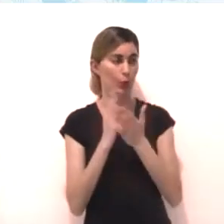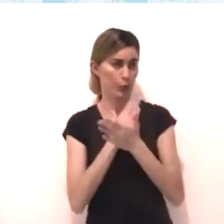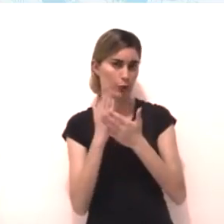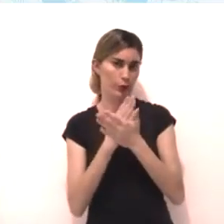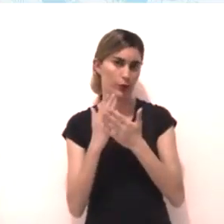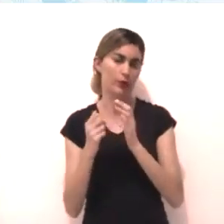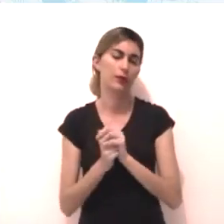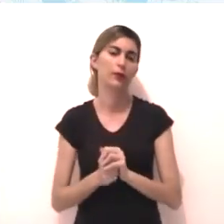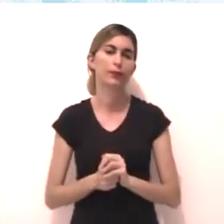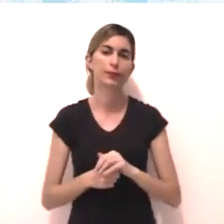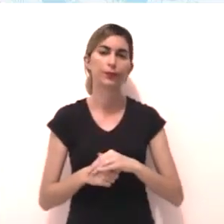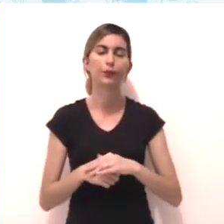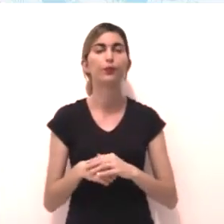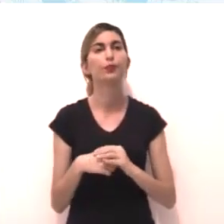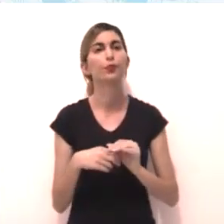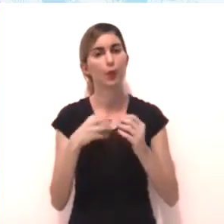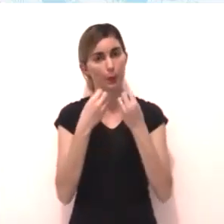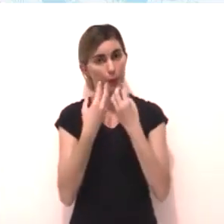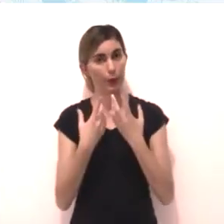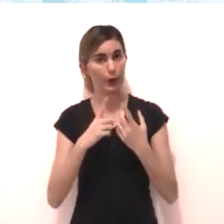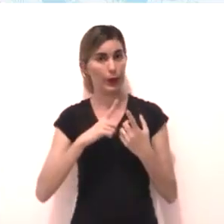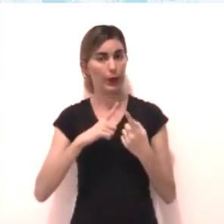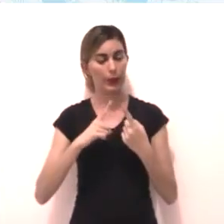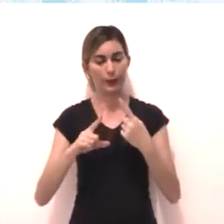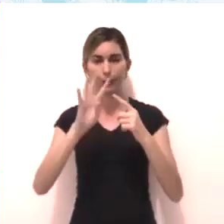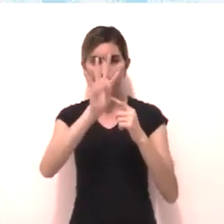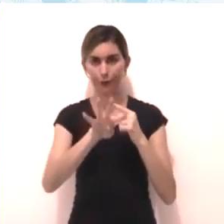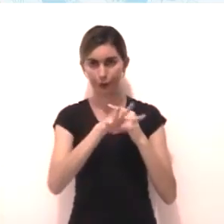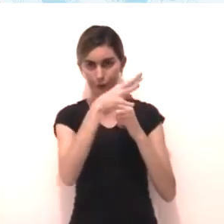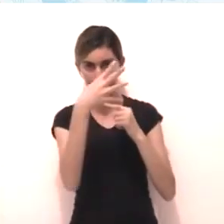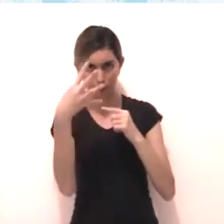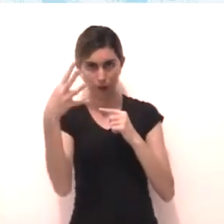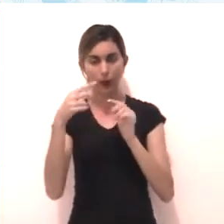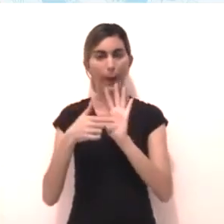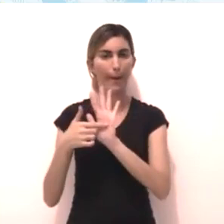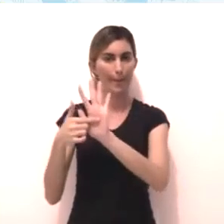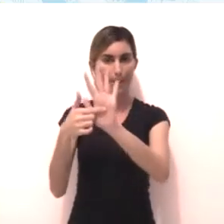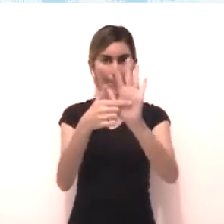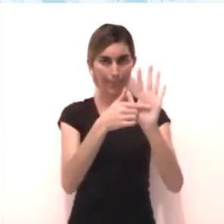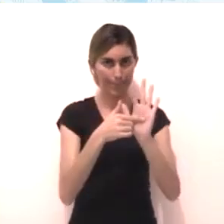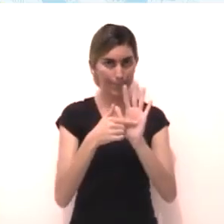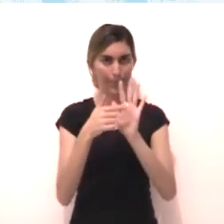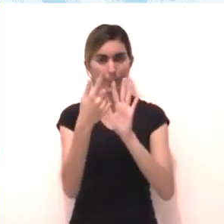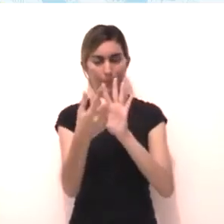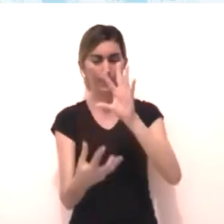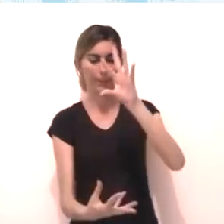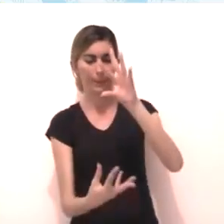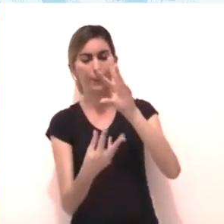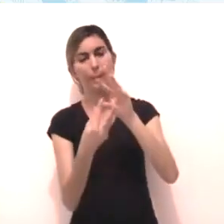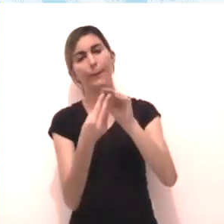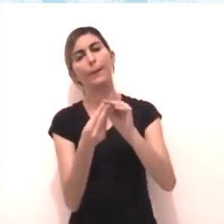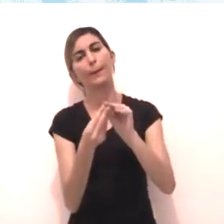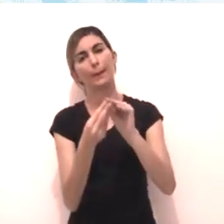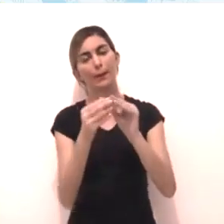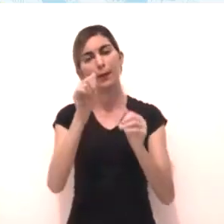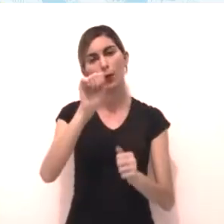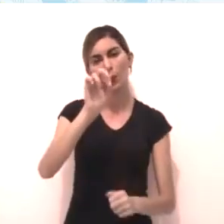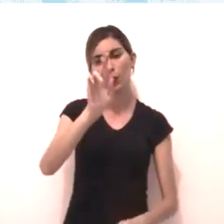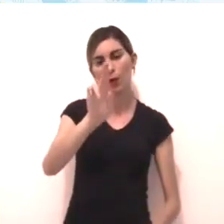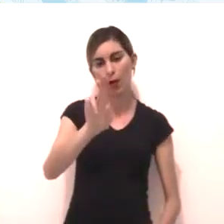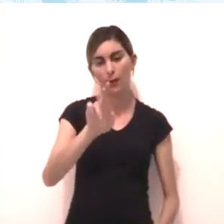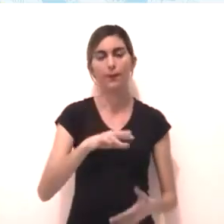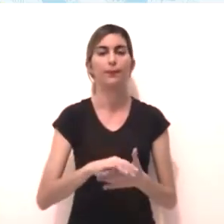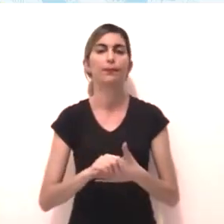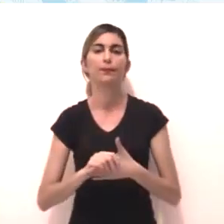desses gases. Bom, nós temos um gráfico que vai mostrar para vocês a composição do